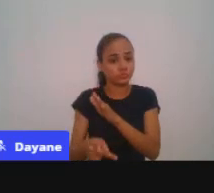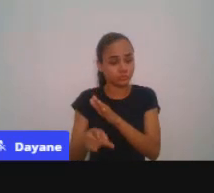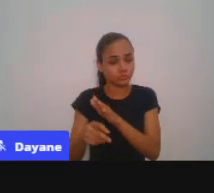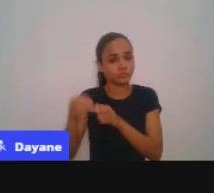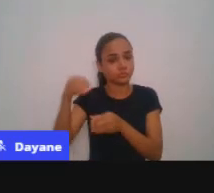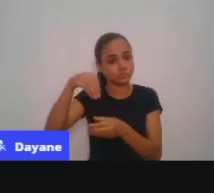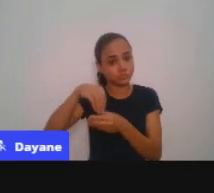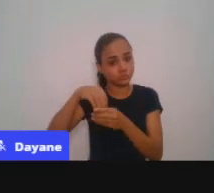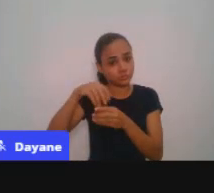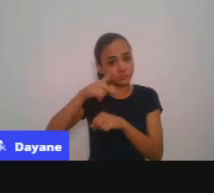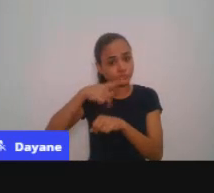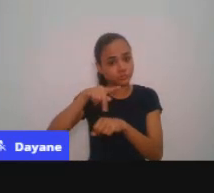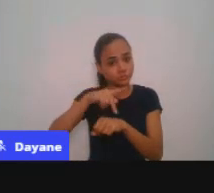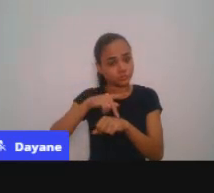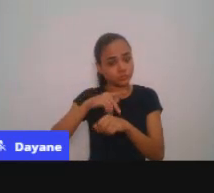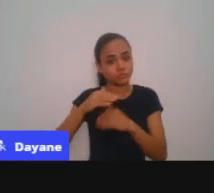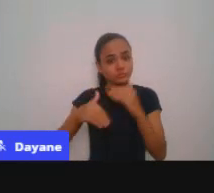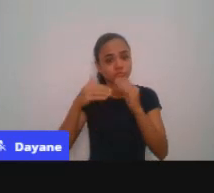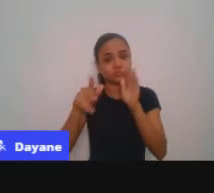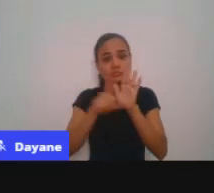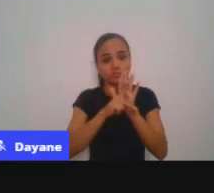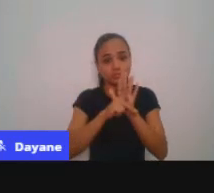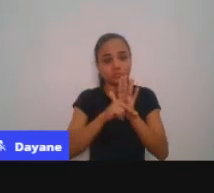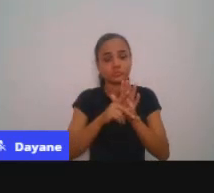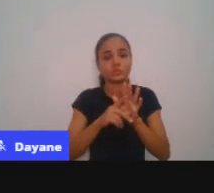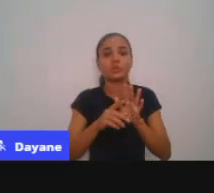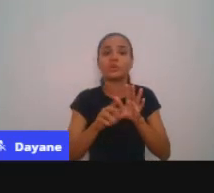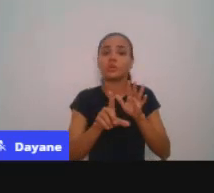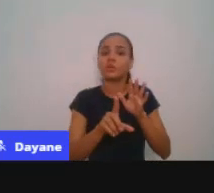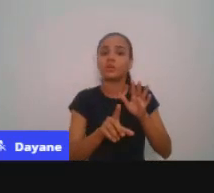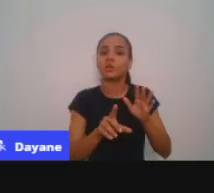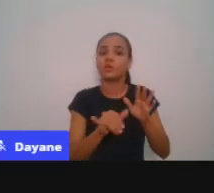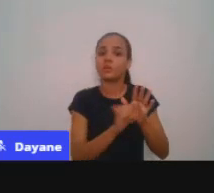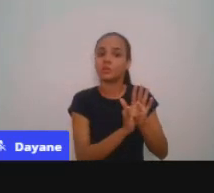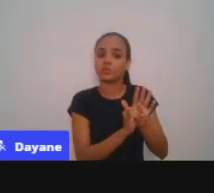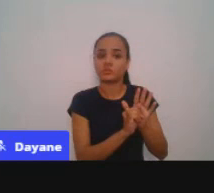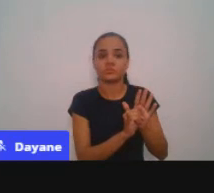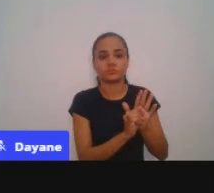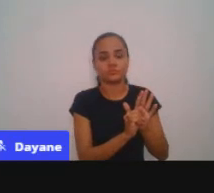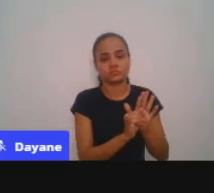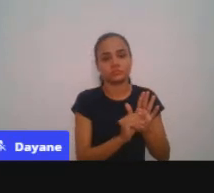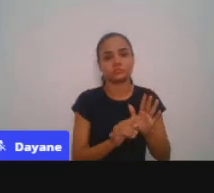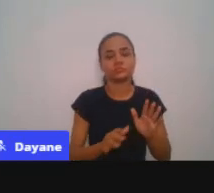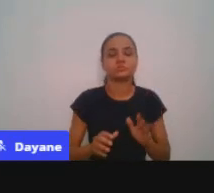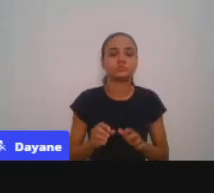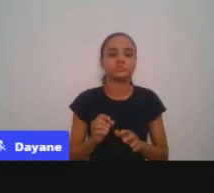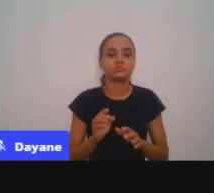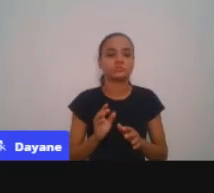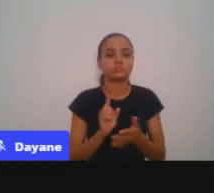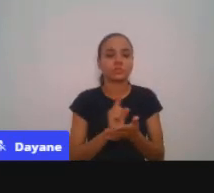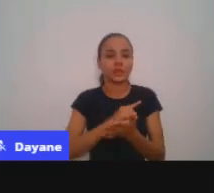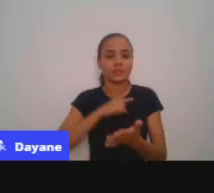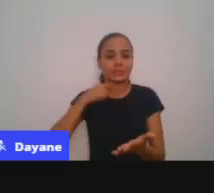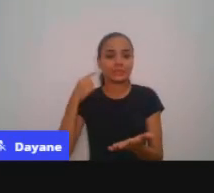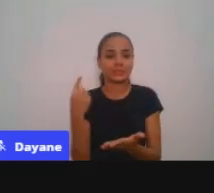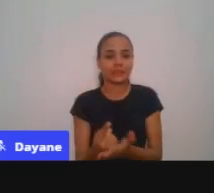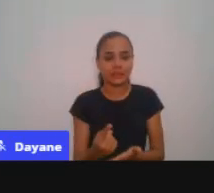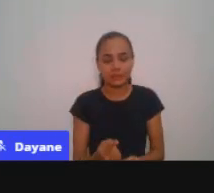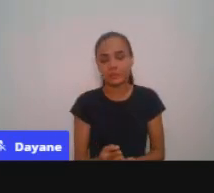não mais que de repente, pode passar, acontece. Meu Deus. De repente, né, e no